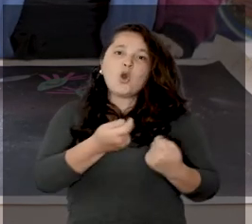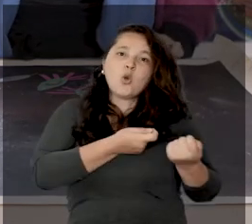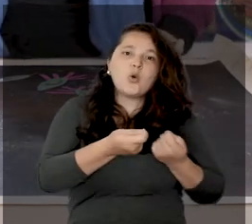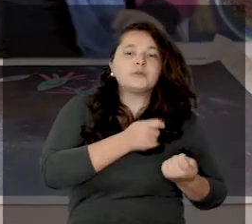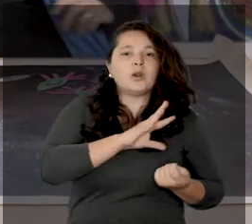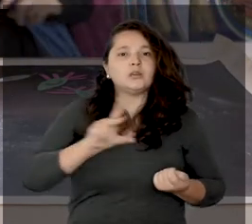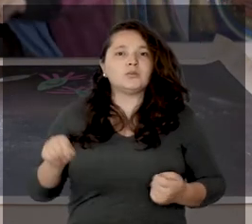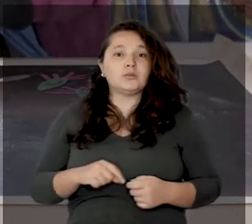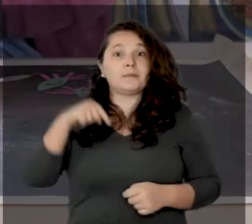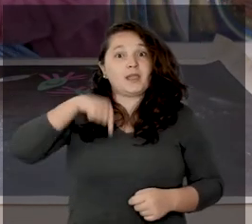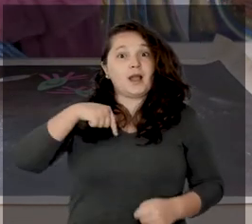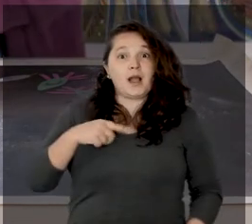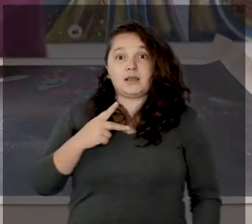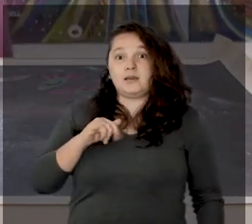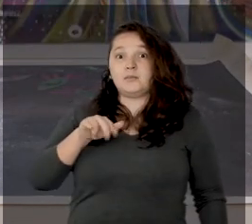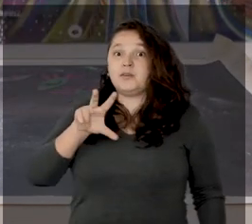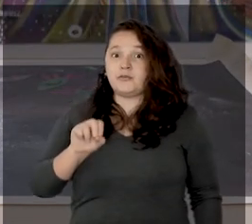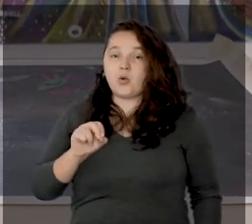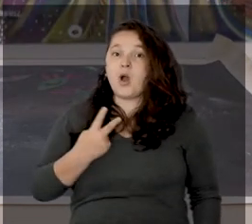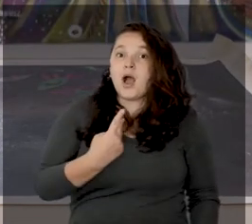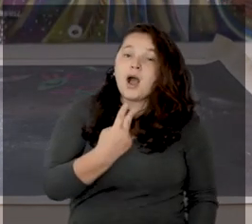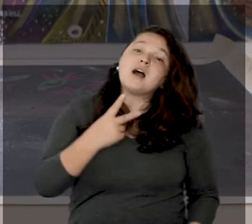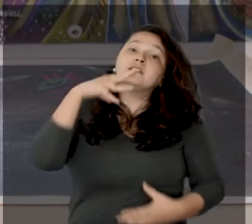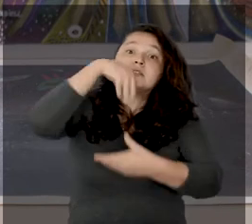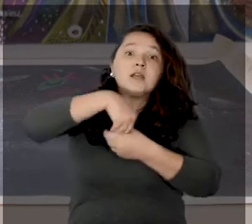é um exemplo disso, né? A gente entrou aqui através